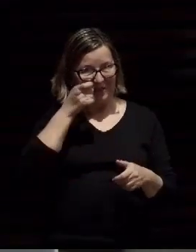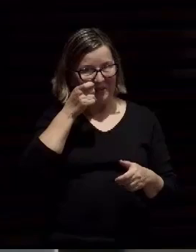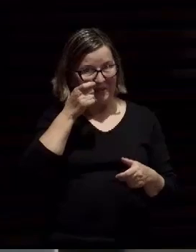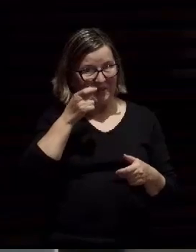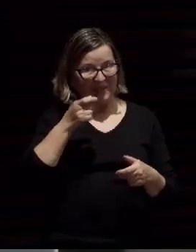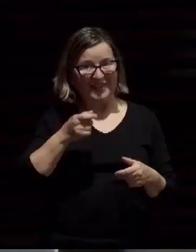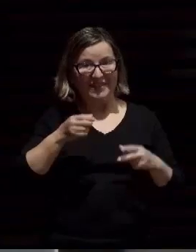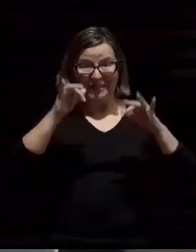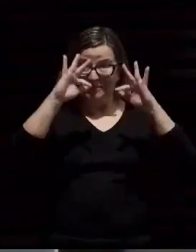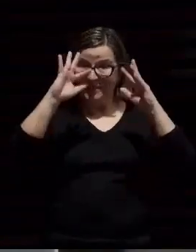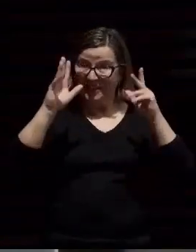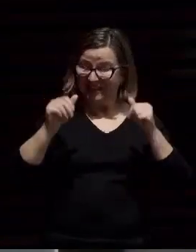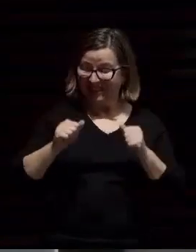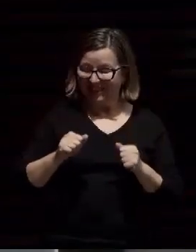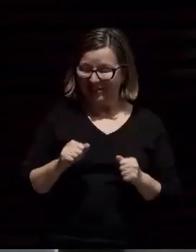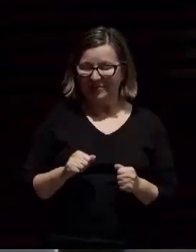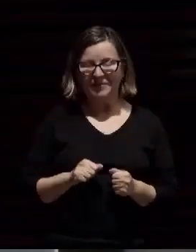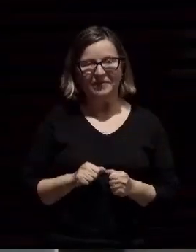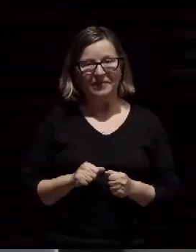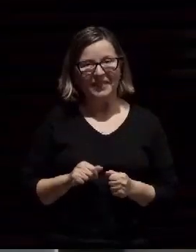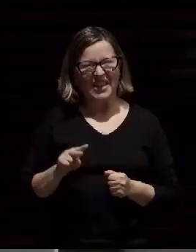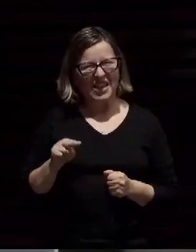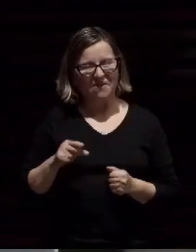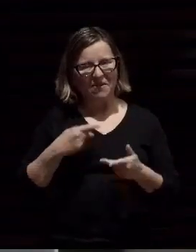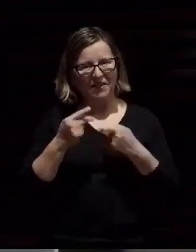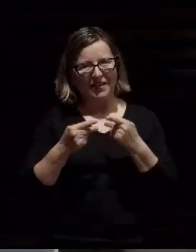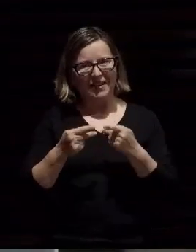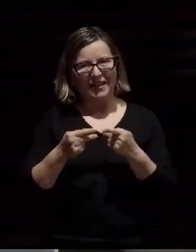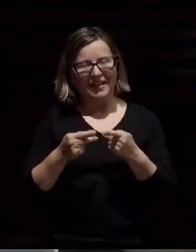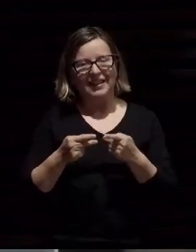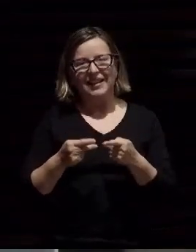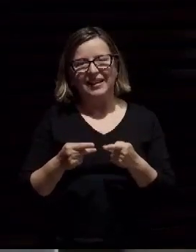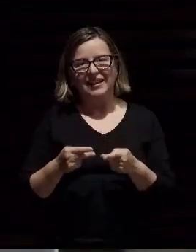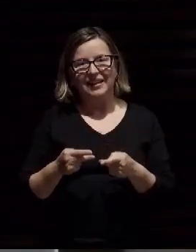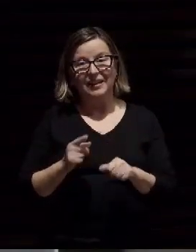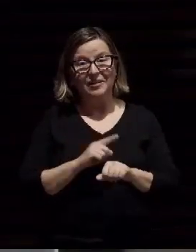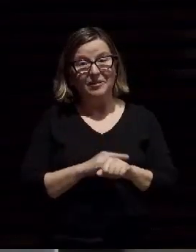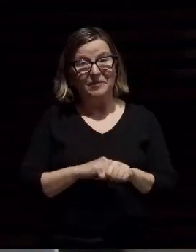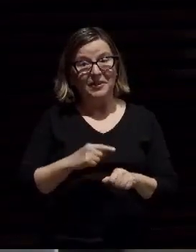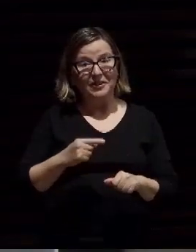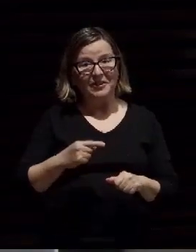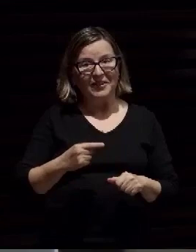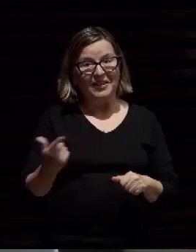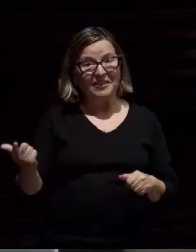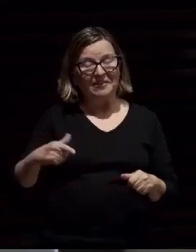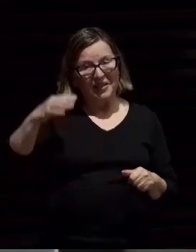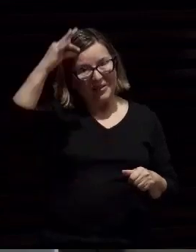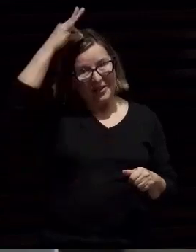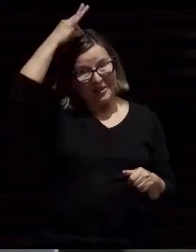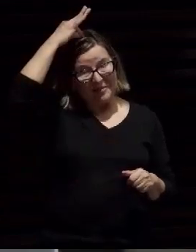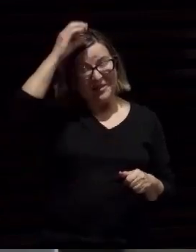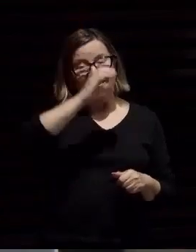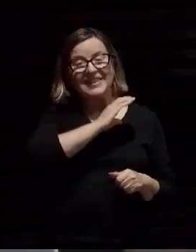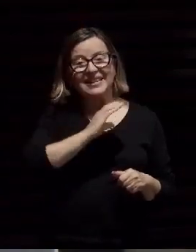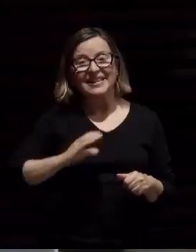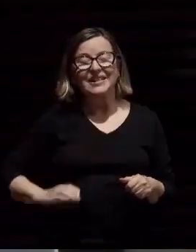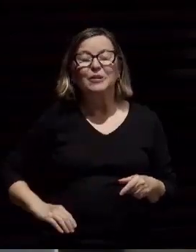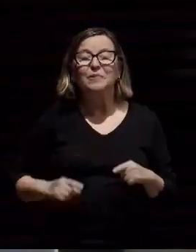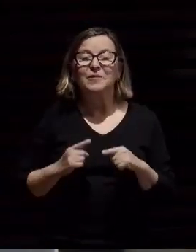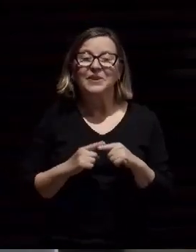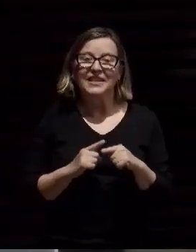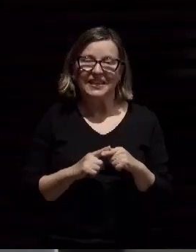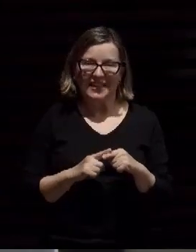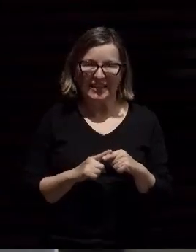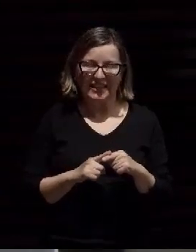É a mesma coisa de dizer assim, quando vier o Espírito de Cristo, por quê? Ele já havia dito,